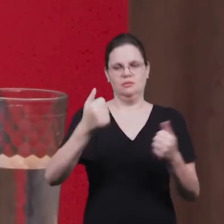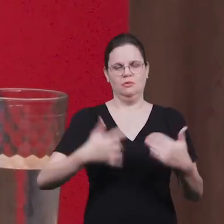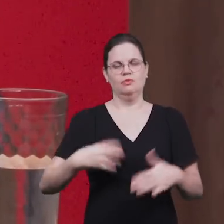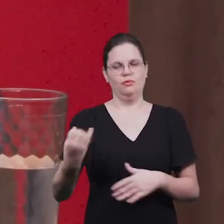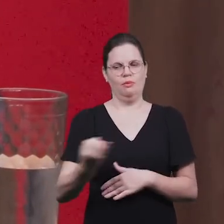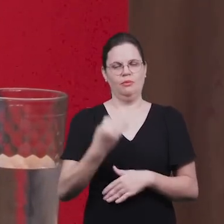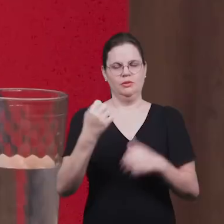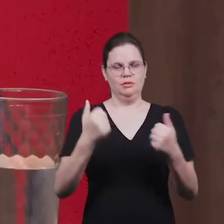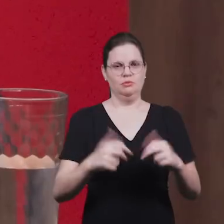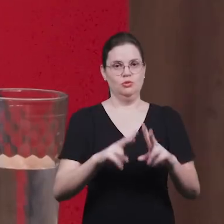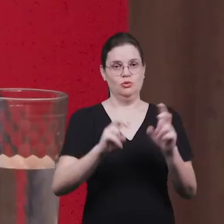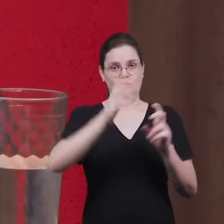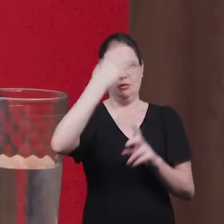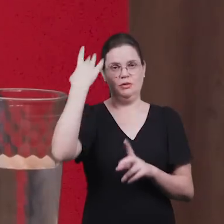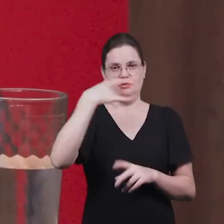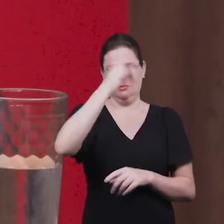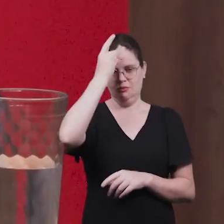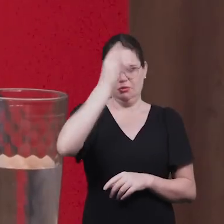vou voltar para você,